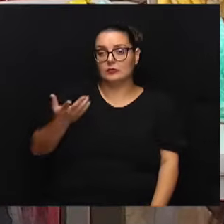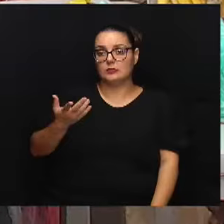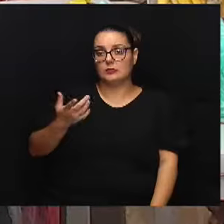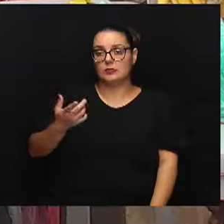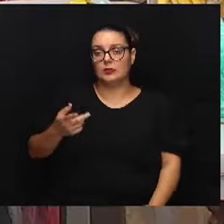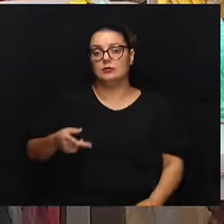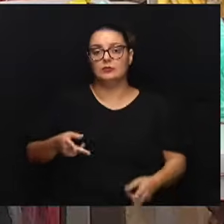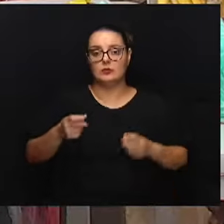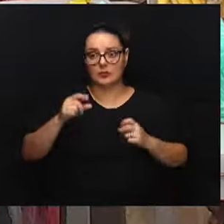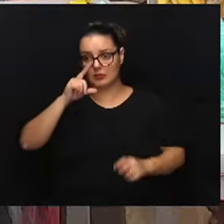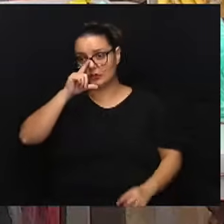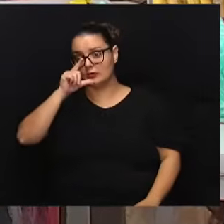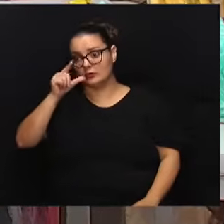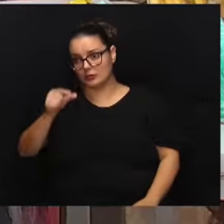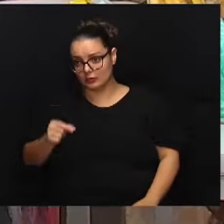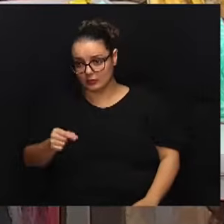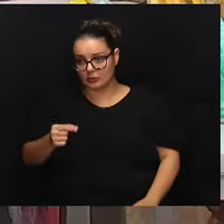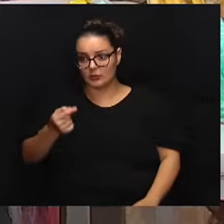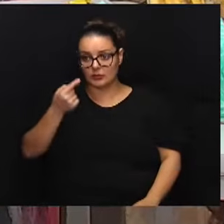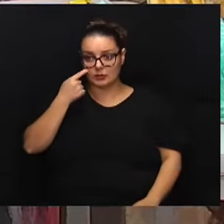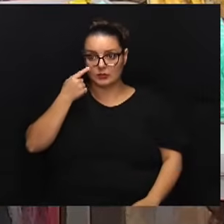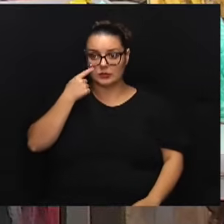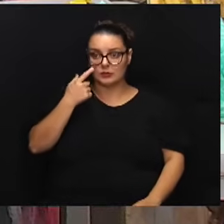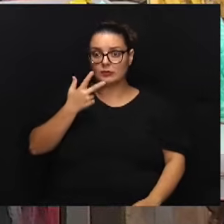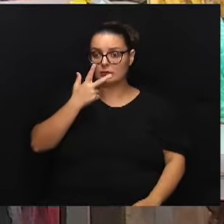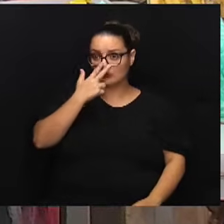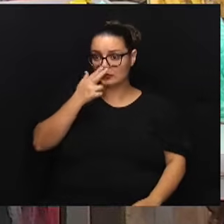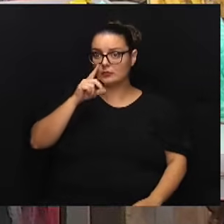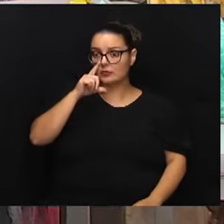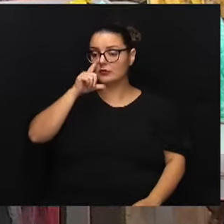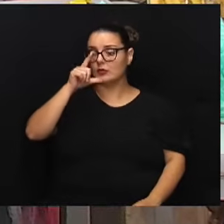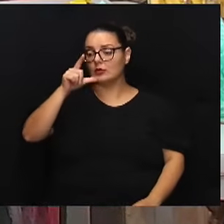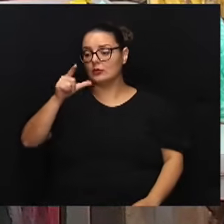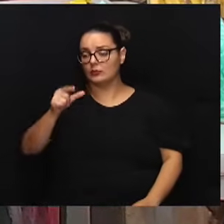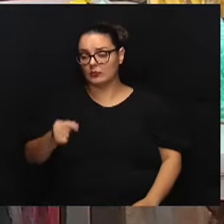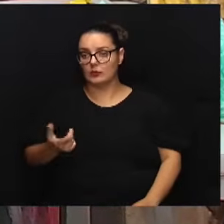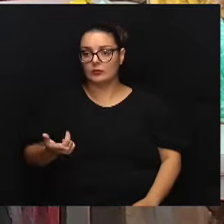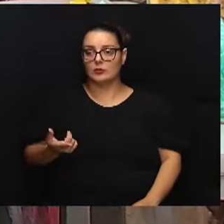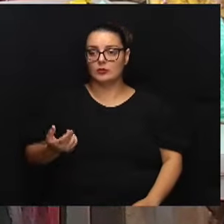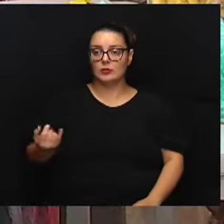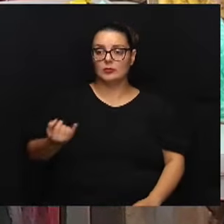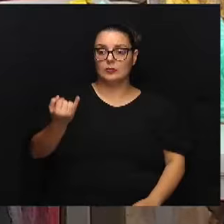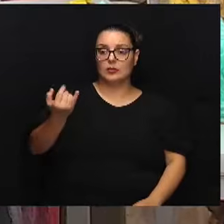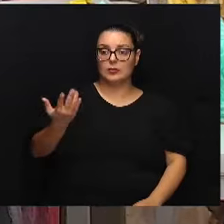tucano. Então vamos ver se vai ficar parecido. Mas o